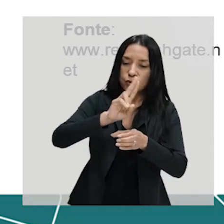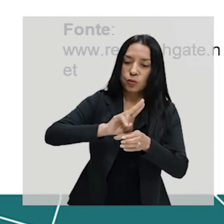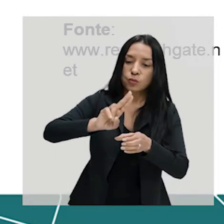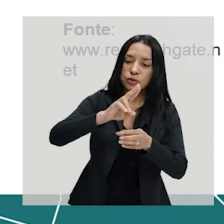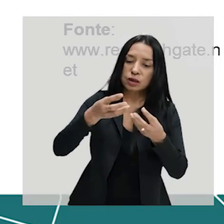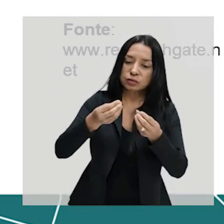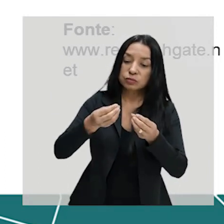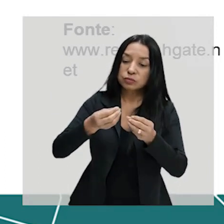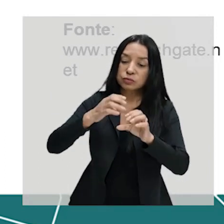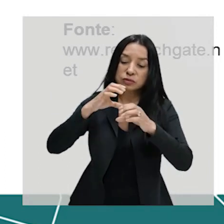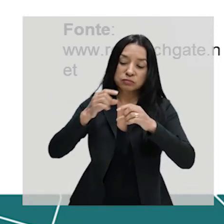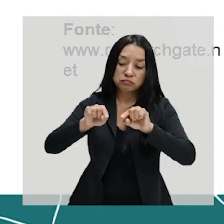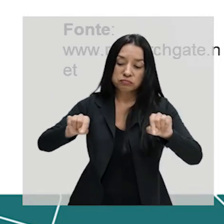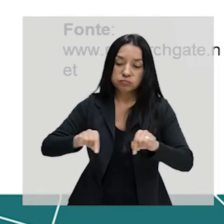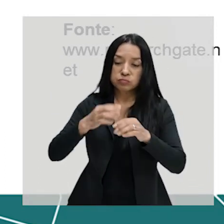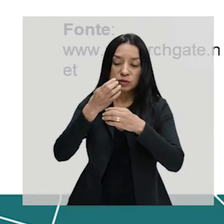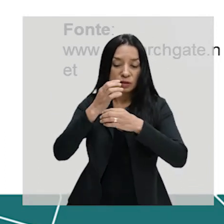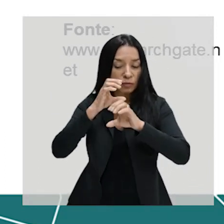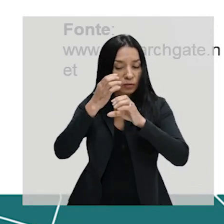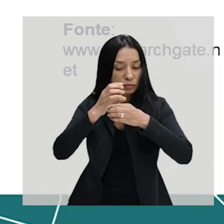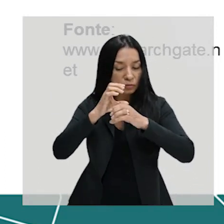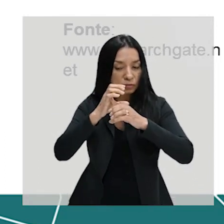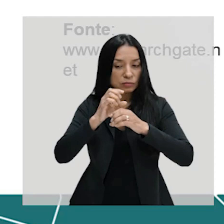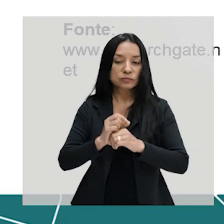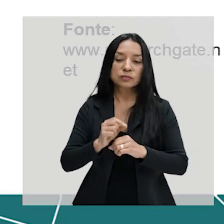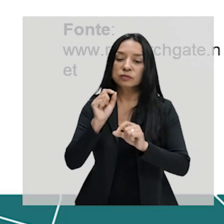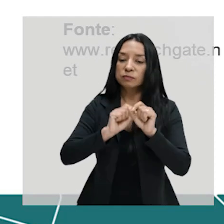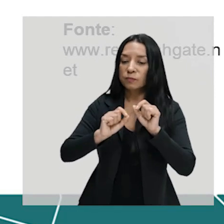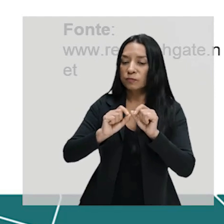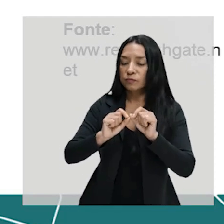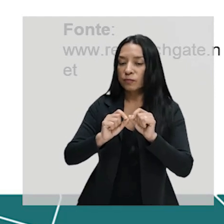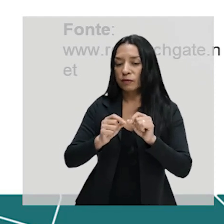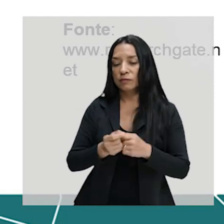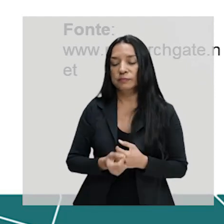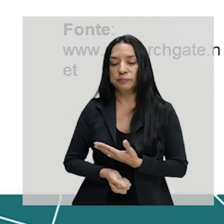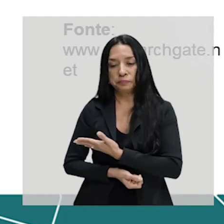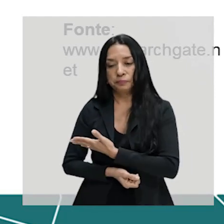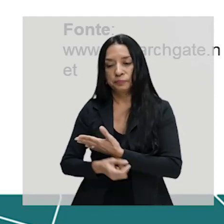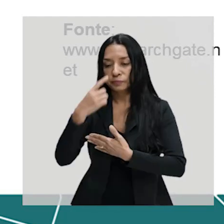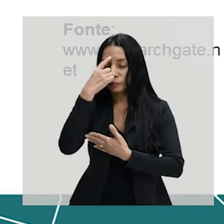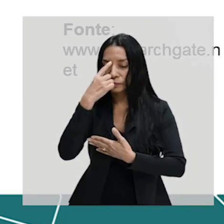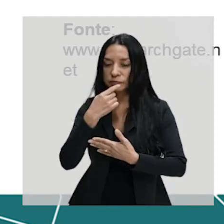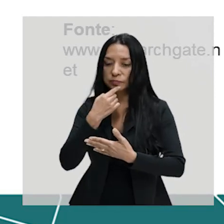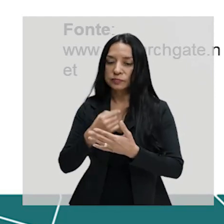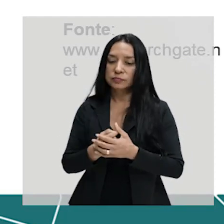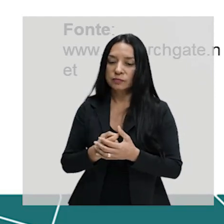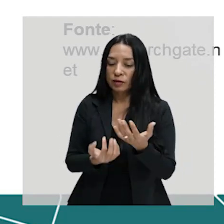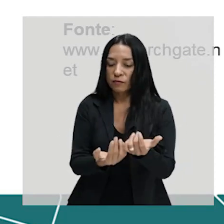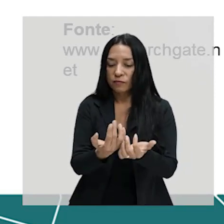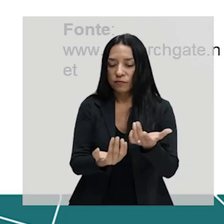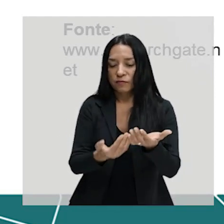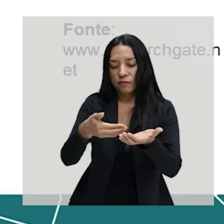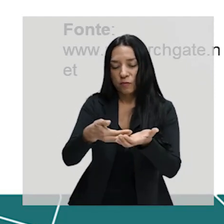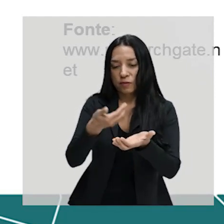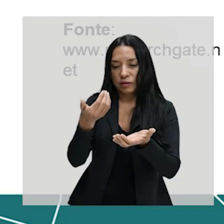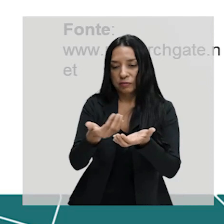em laboratório então esse recipiente aqui ele colocou o caldo de carne ferver o caldo de